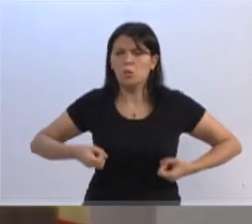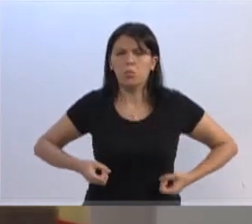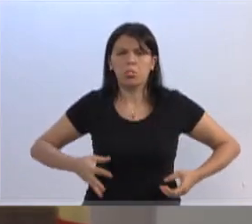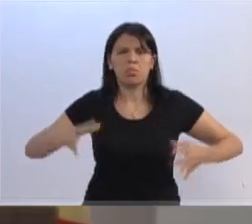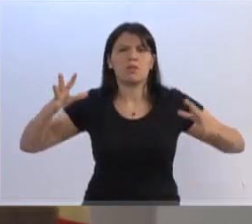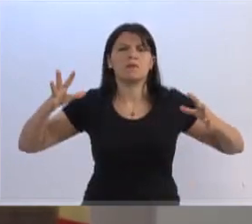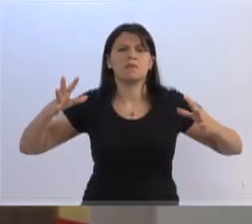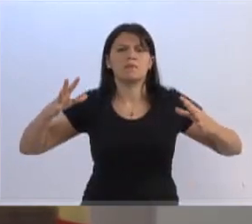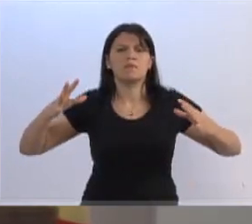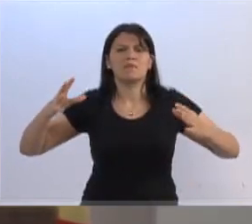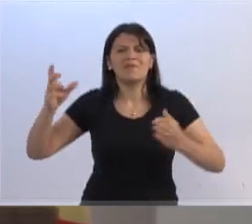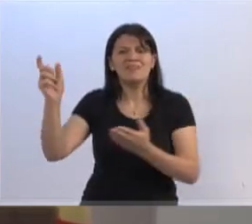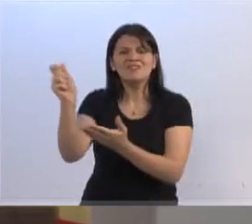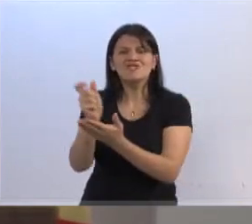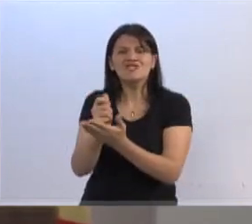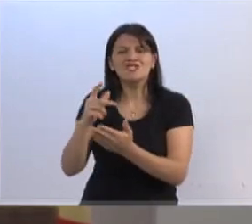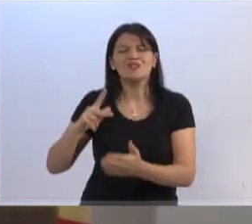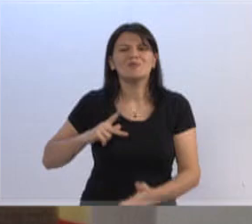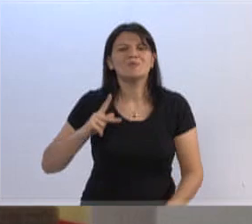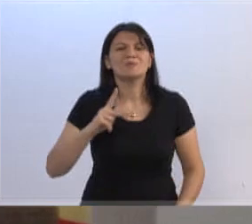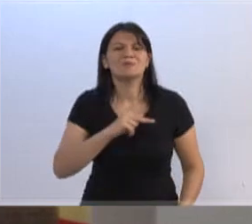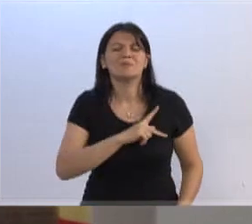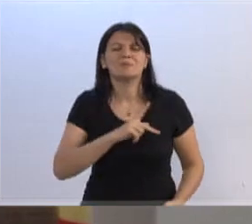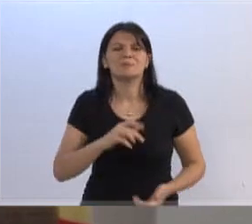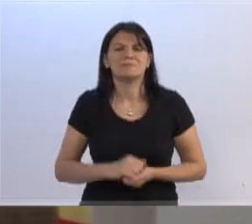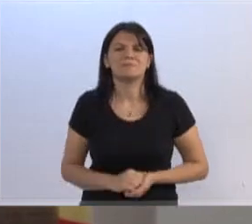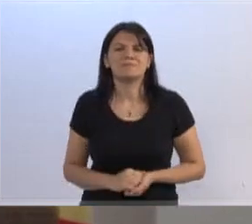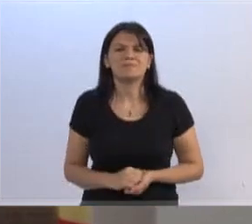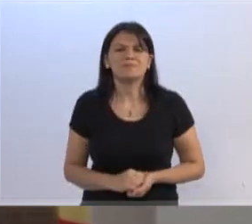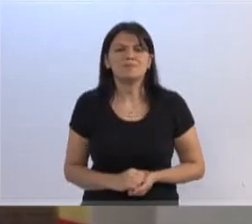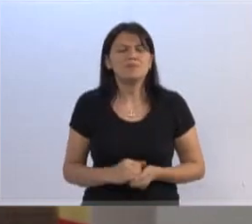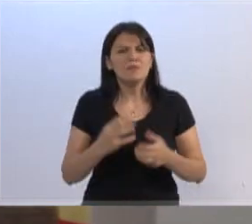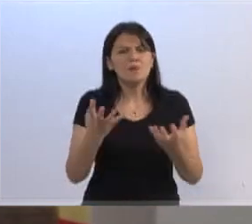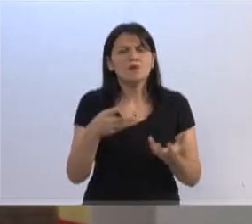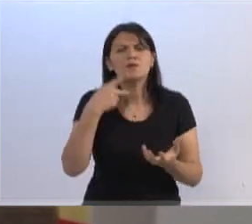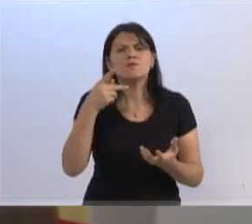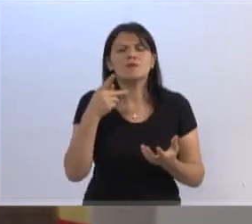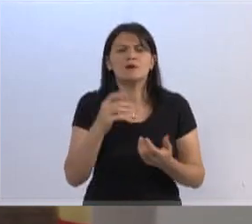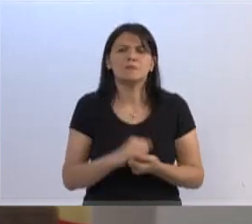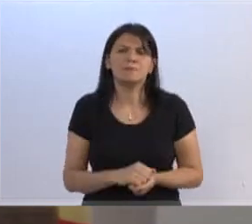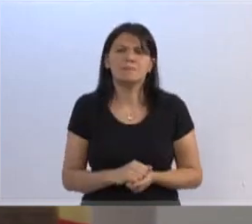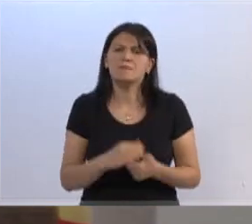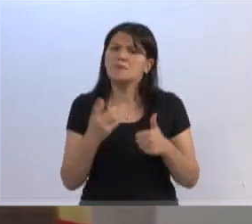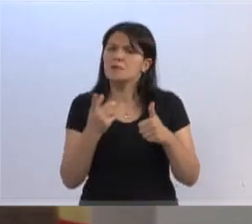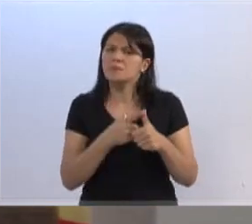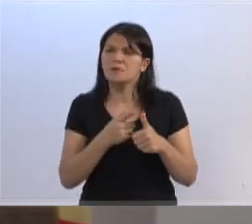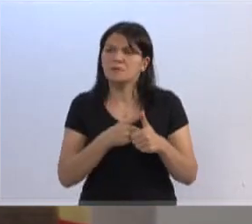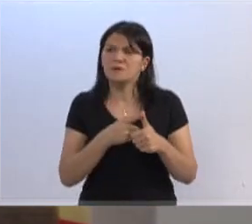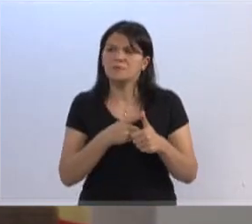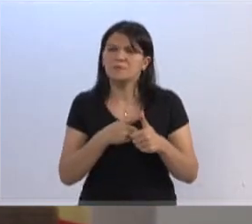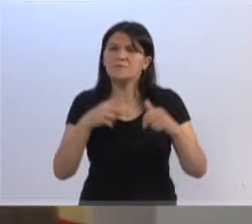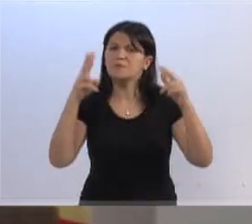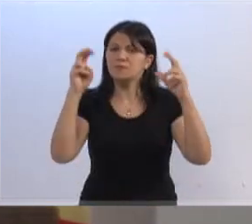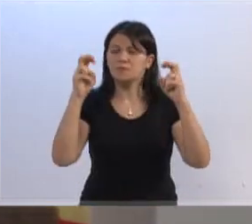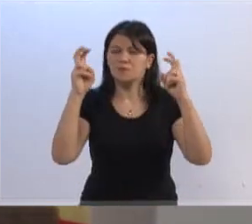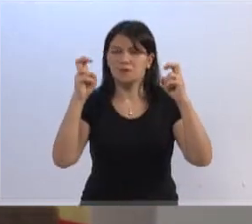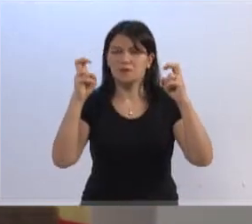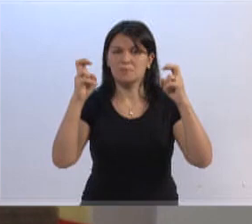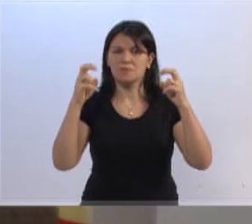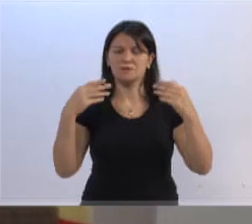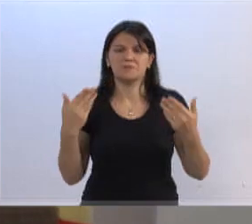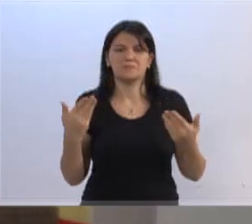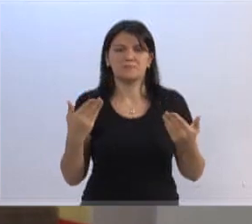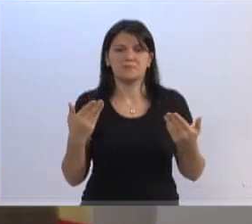de recurso público. Vejam bem, eu quero dizer o seguinte, primeiro o tema que